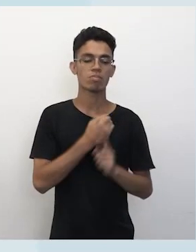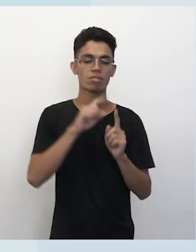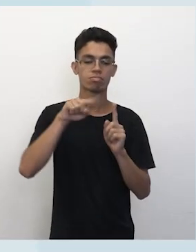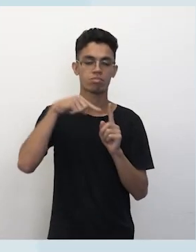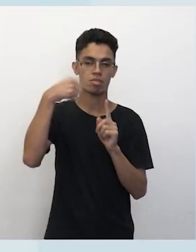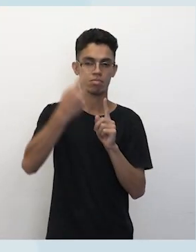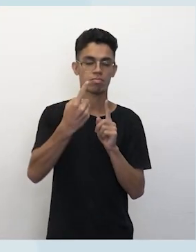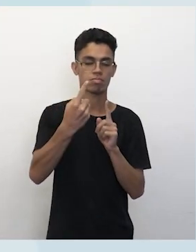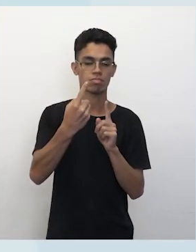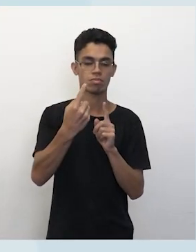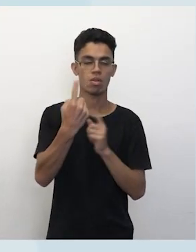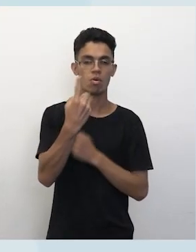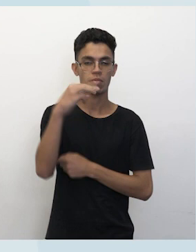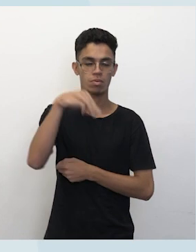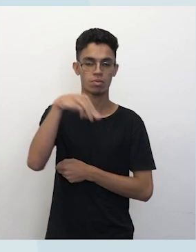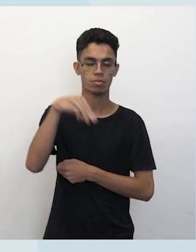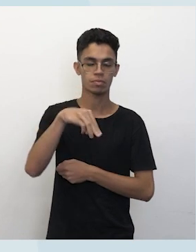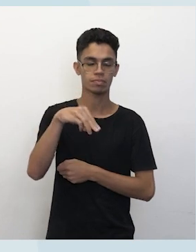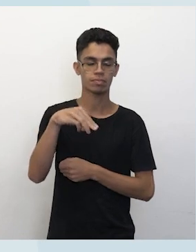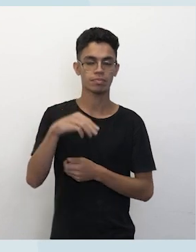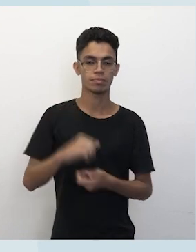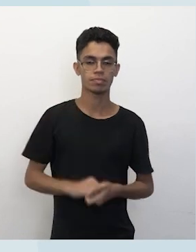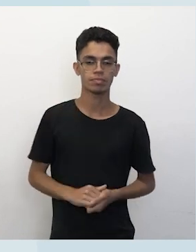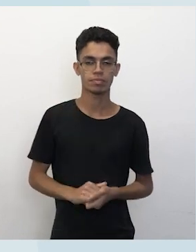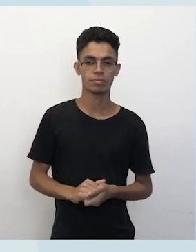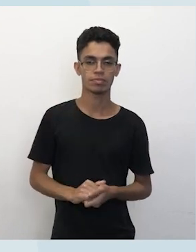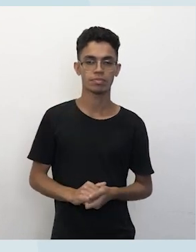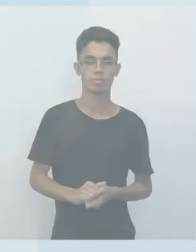a 1 minutinho e a gente já retorna. Até já.